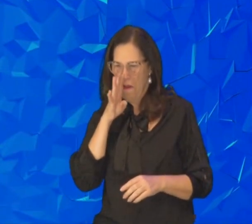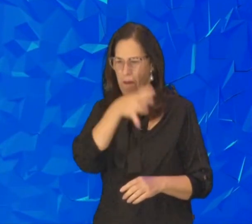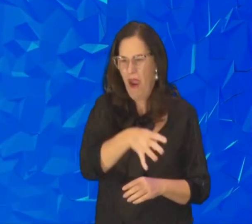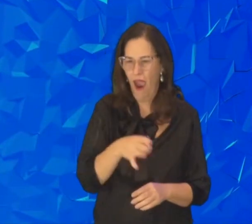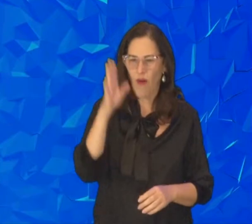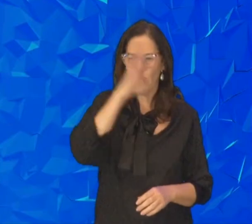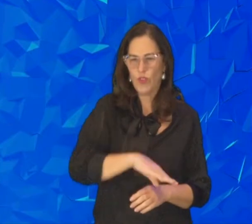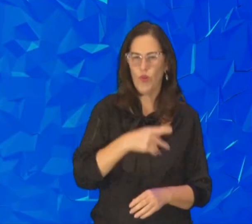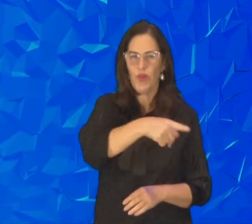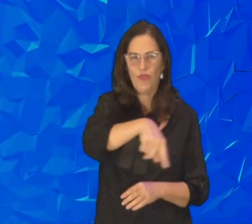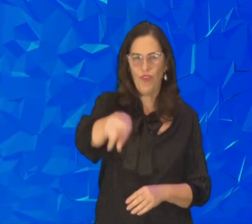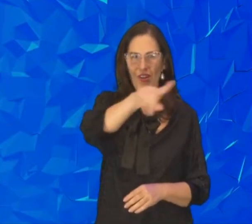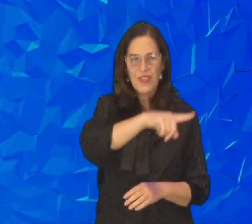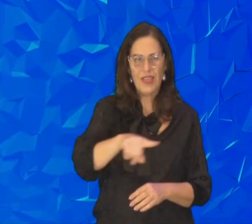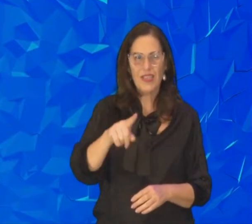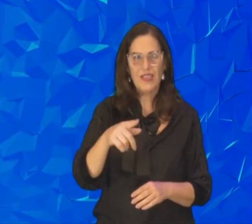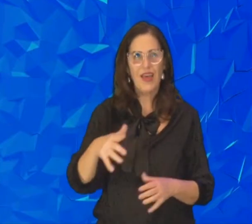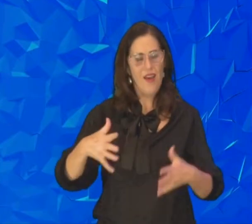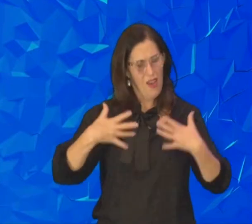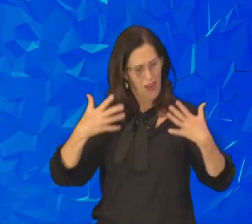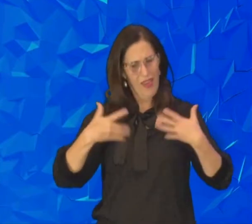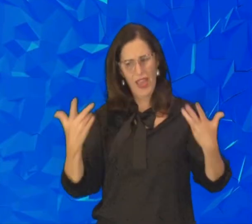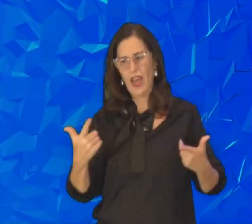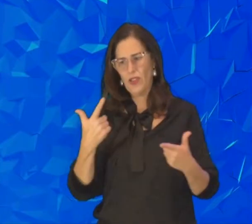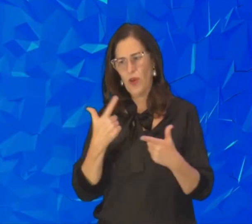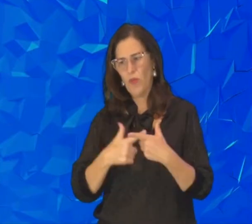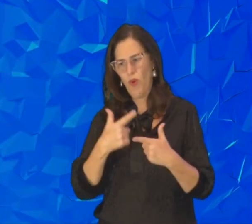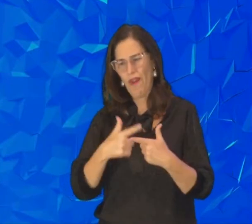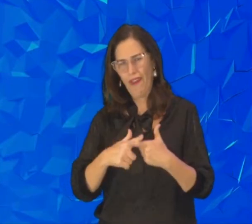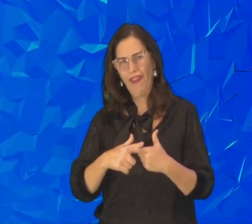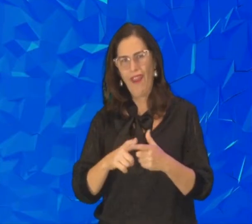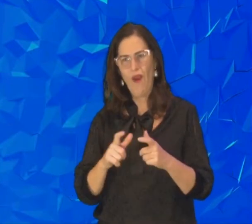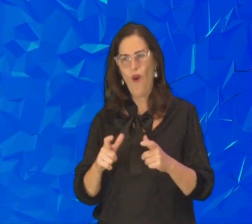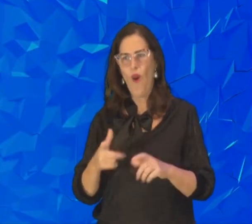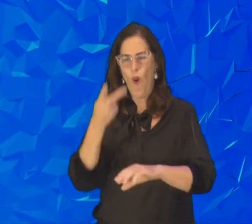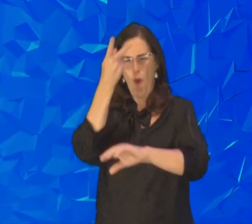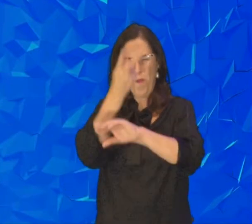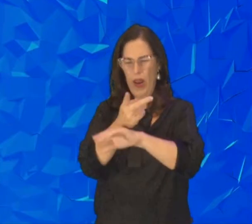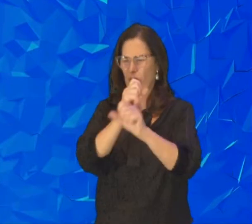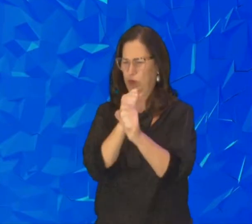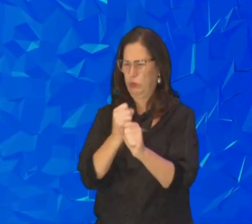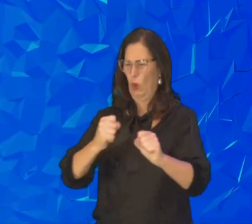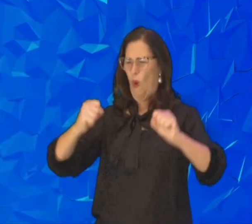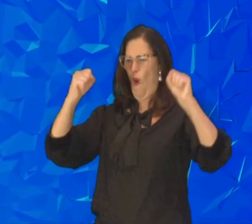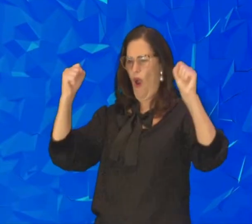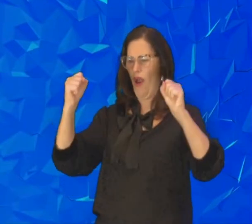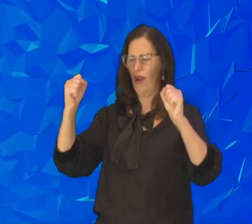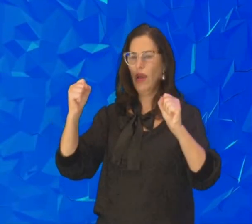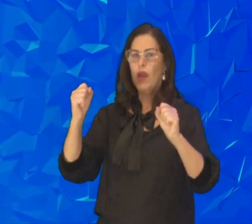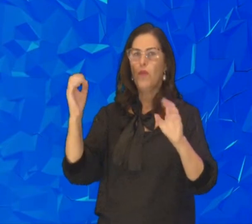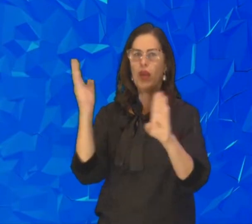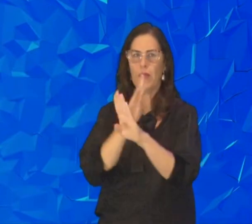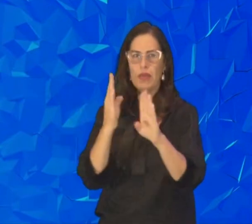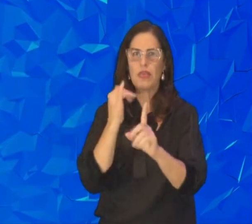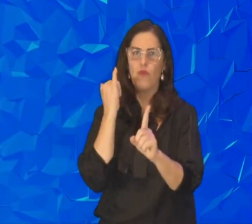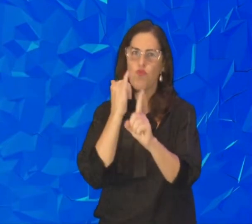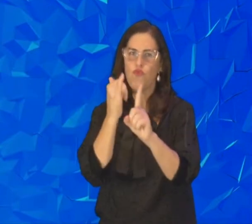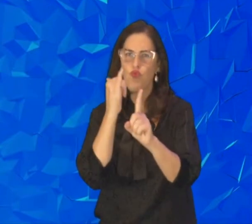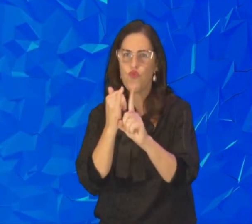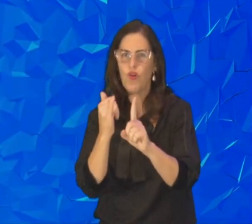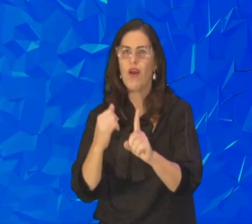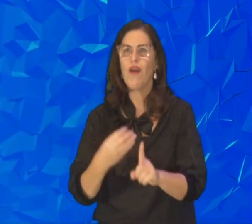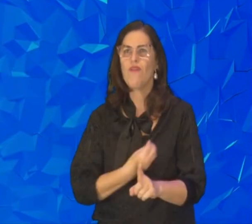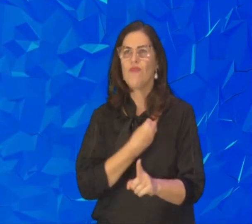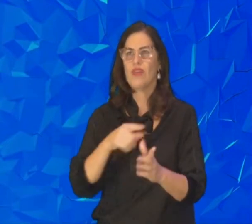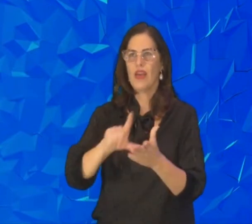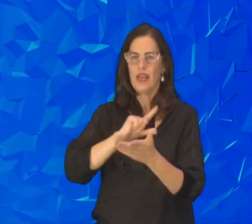vós. Regozijai-vos e exultai, porque é grande o vosso galardão nos céus, porque assim perseguiram os profetas que viveram